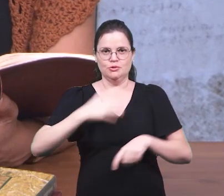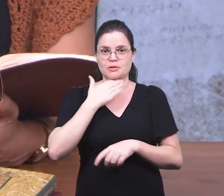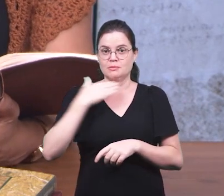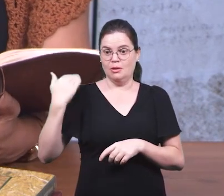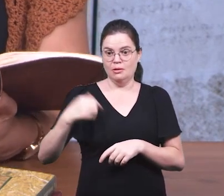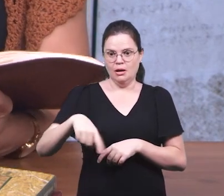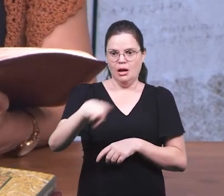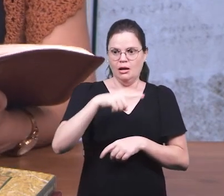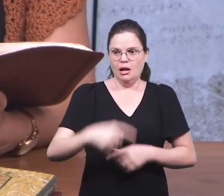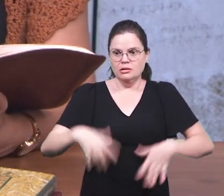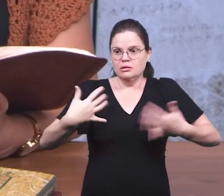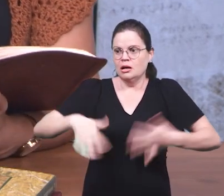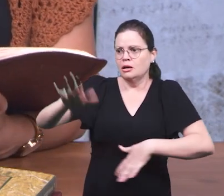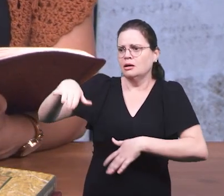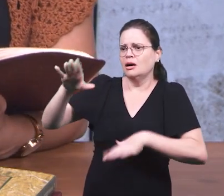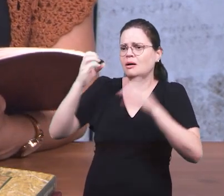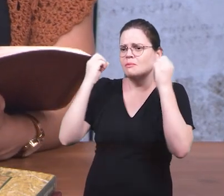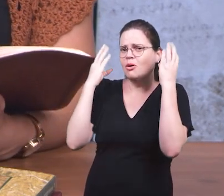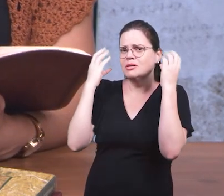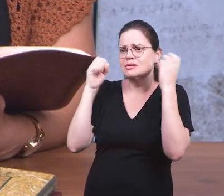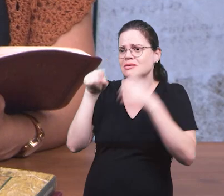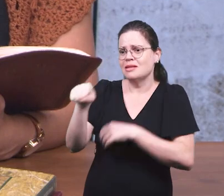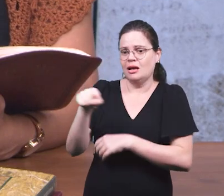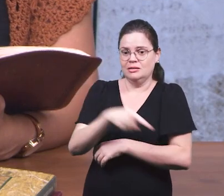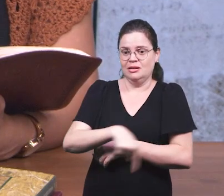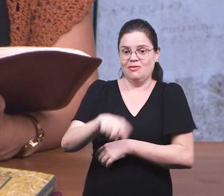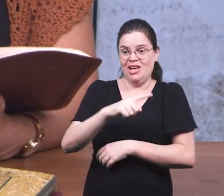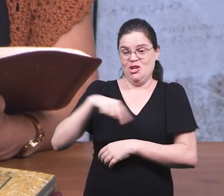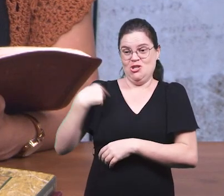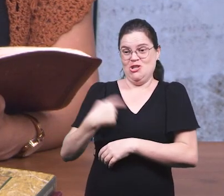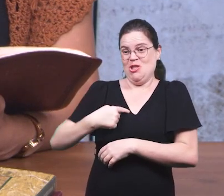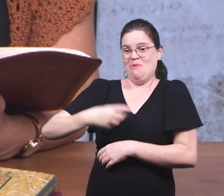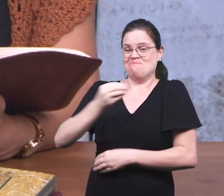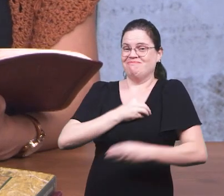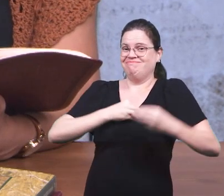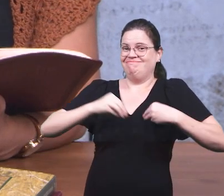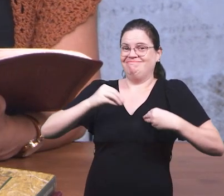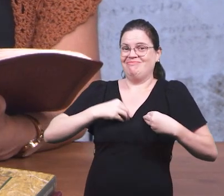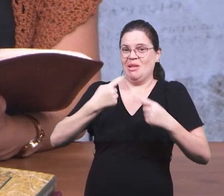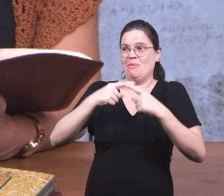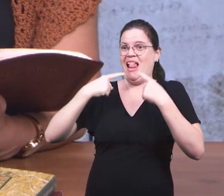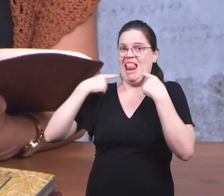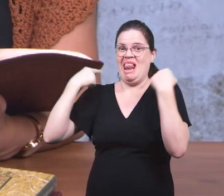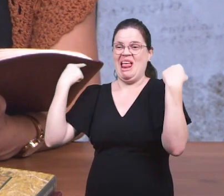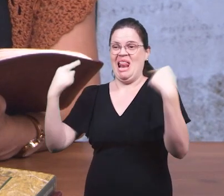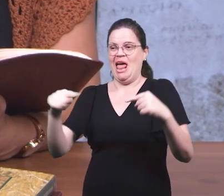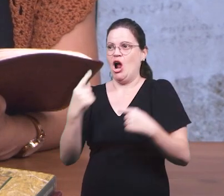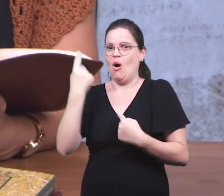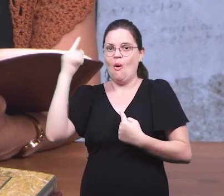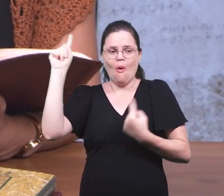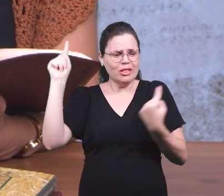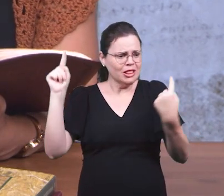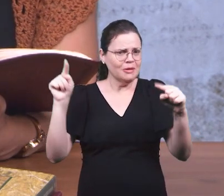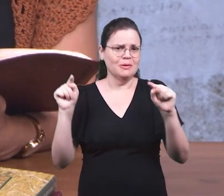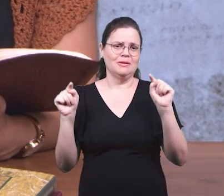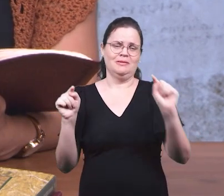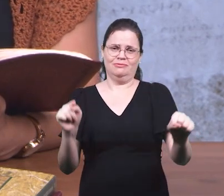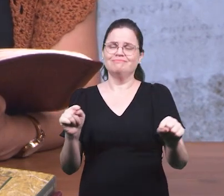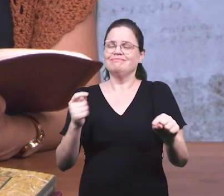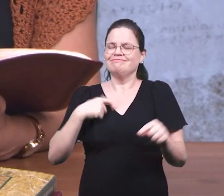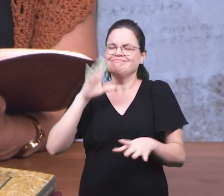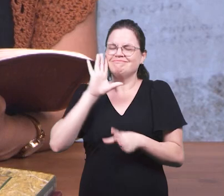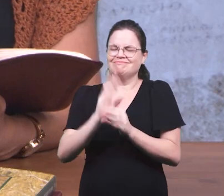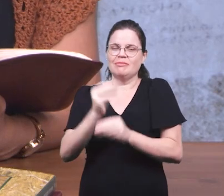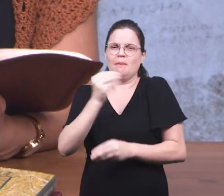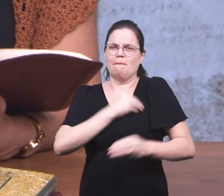que o povo veio a Moisés e disse: havemos pecado, porquanto temos falado contra o Senhor e contra